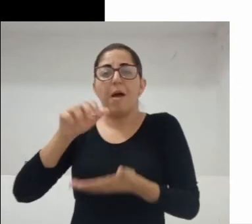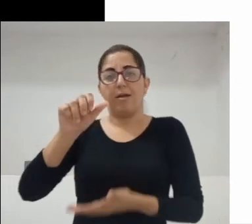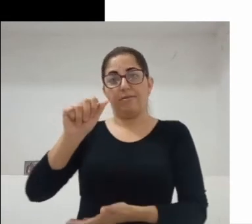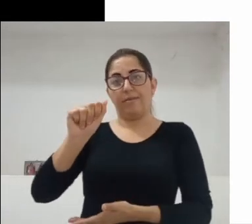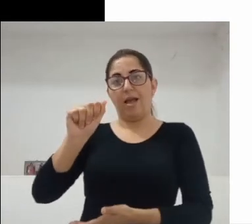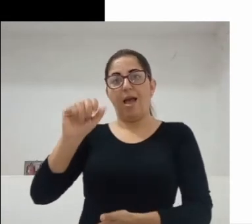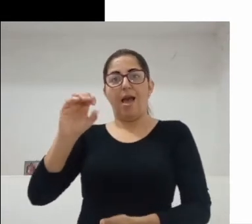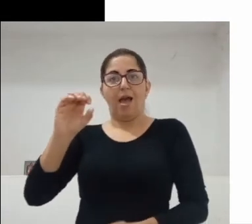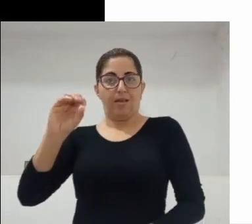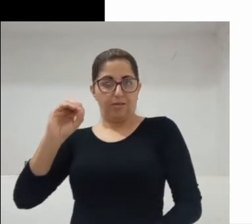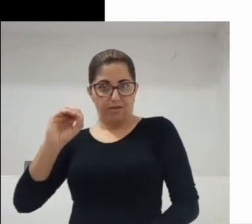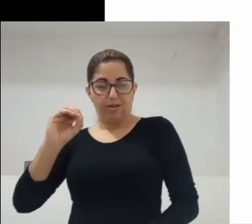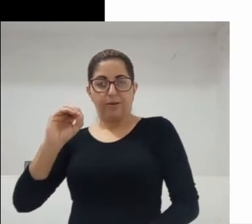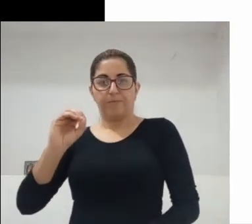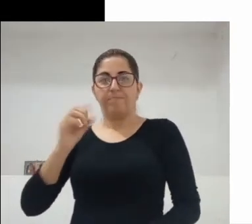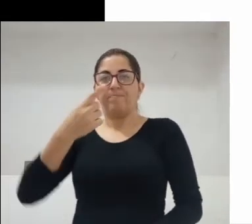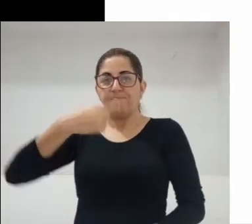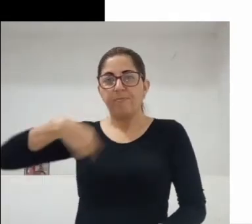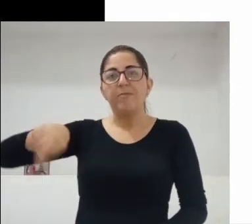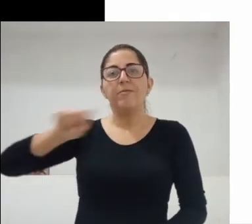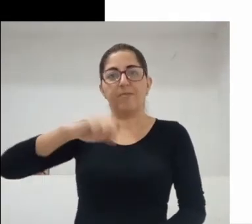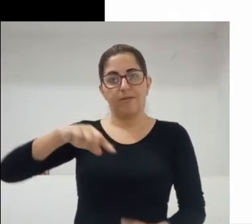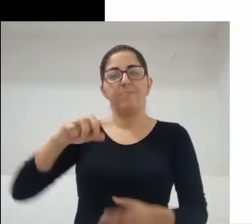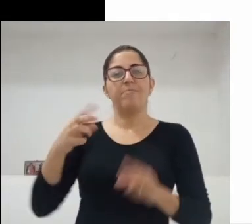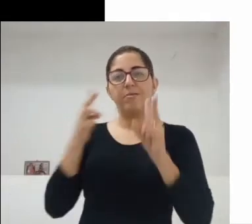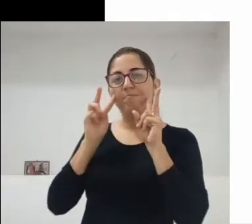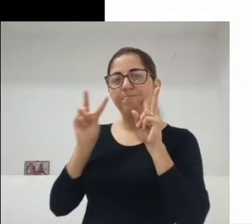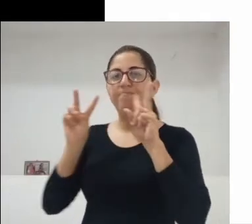metro quadrado, esse formato A0,